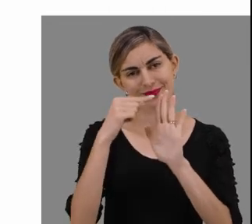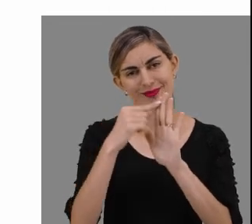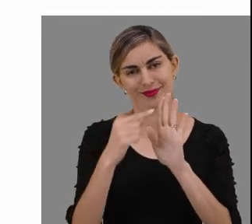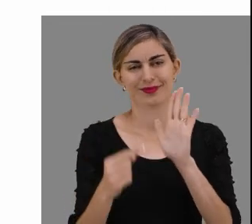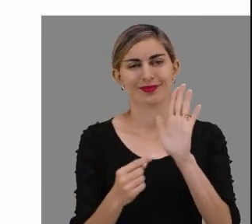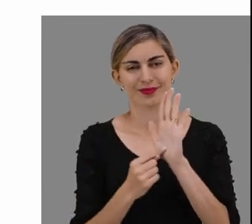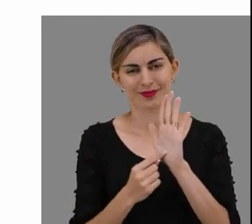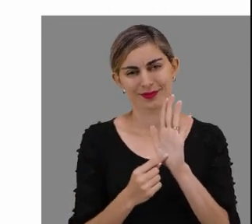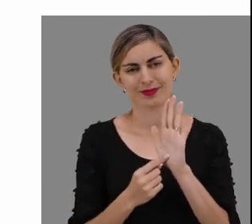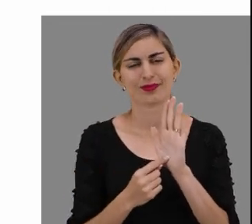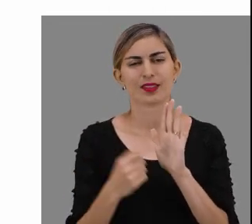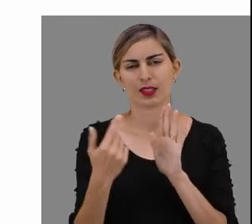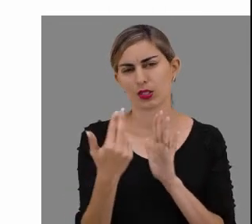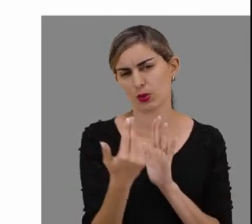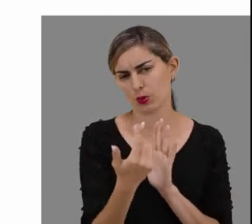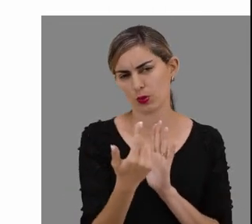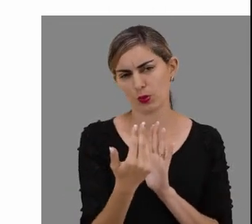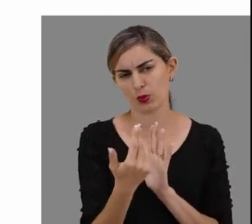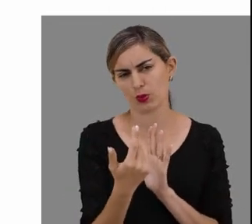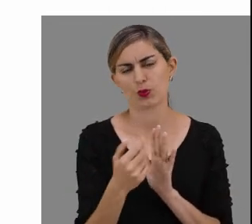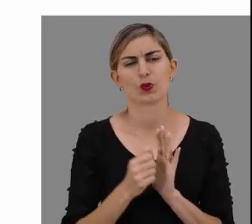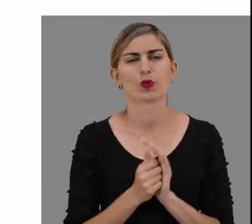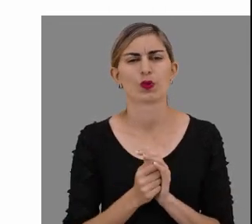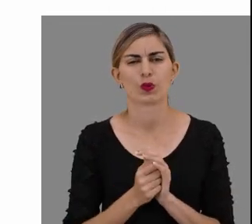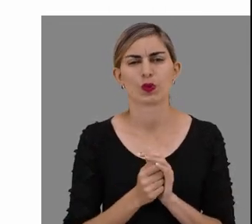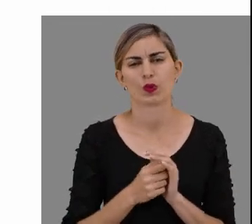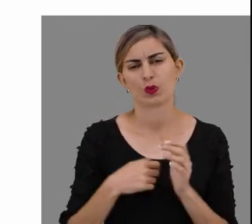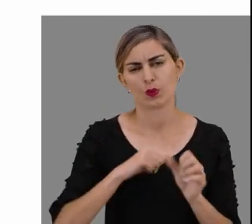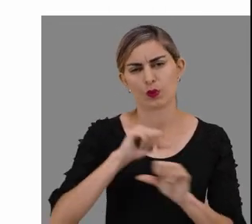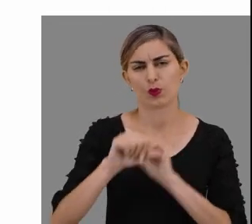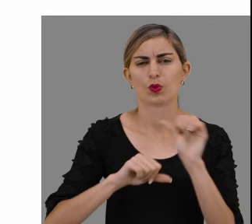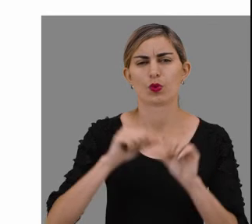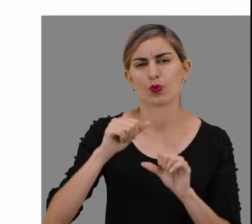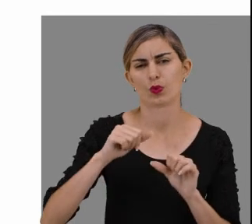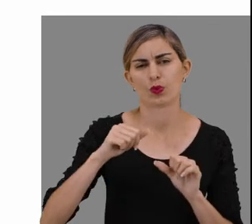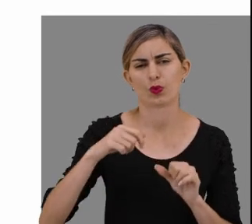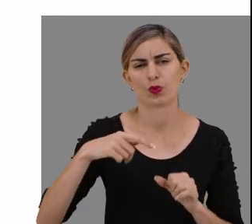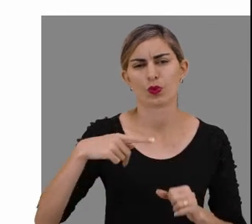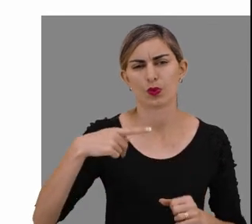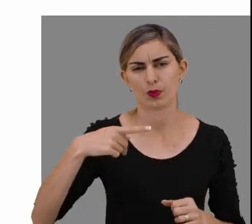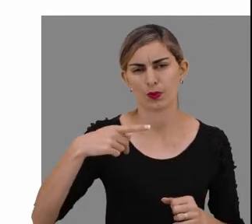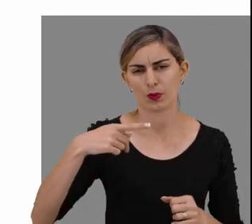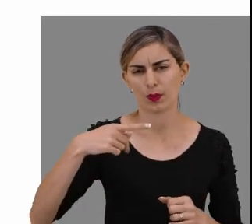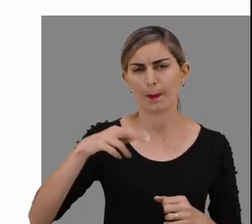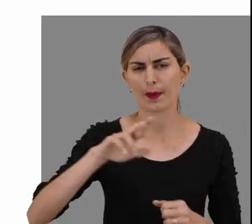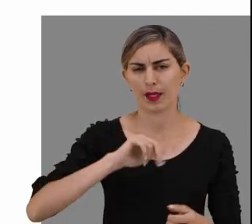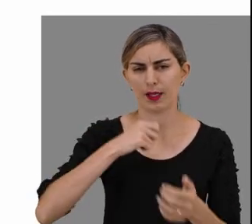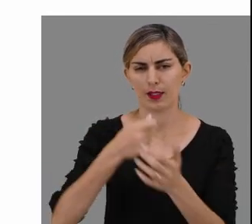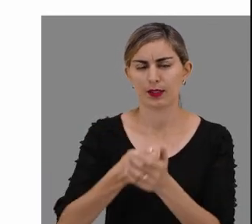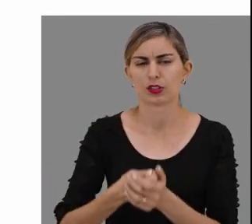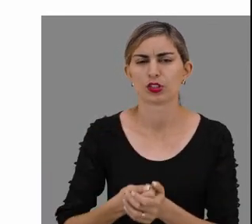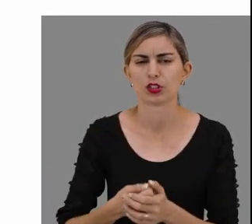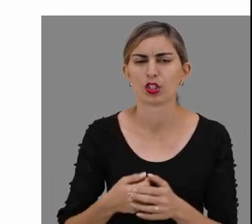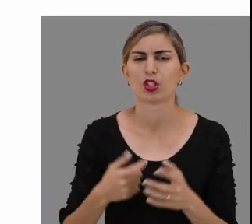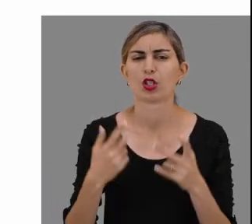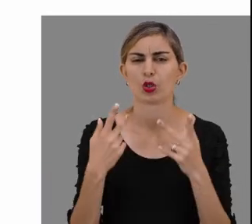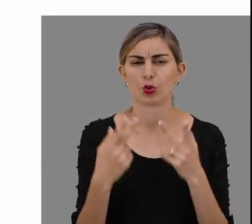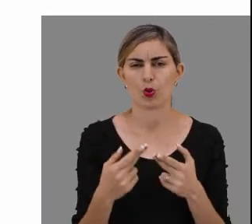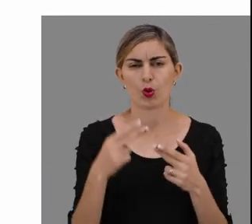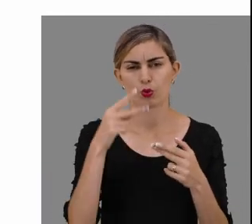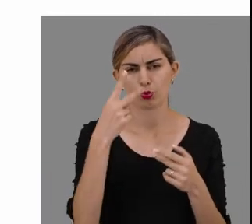pagamento da classe pai dele, que é a classe prato. O operador parent dos